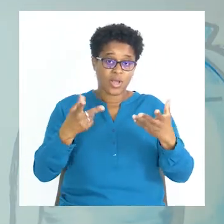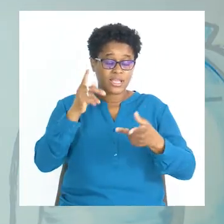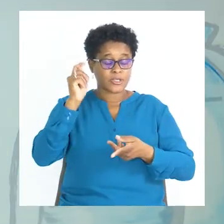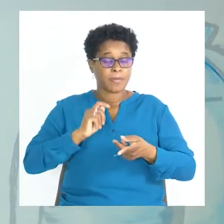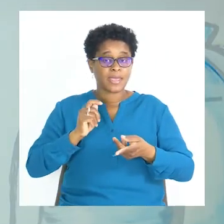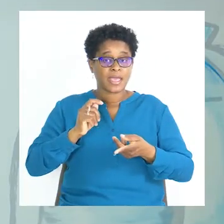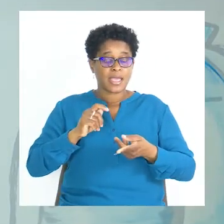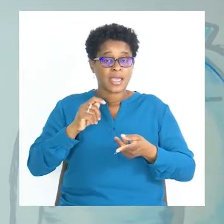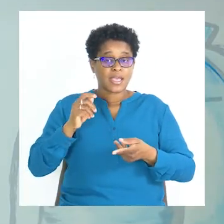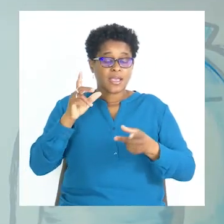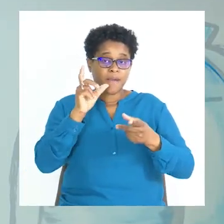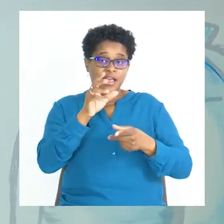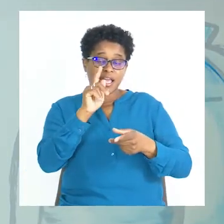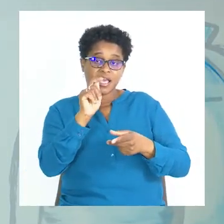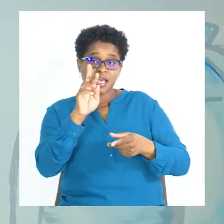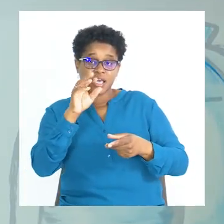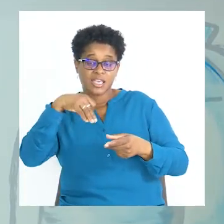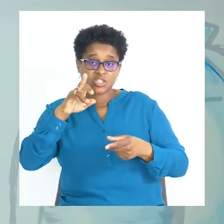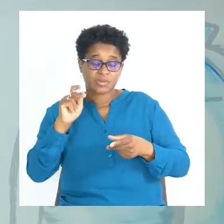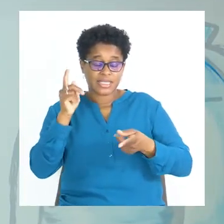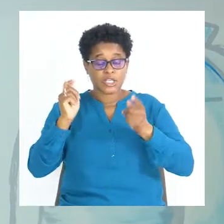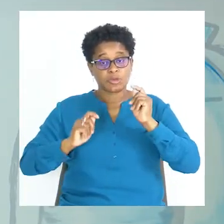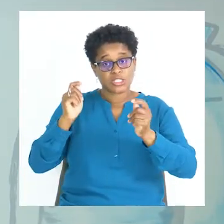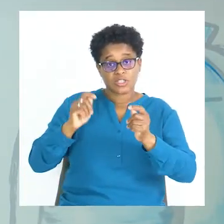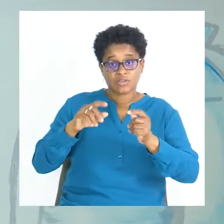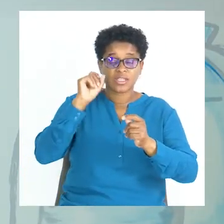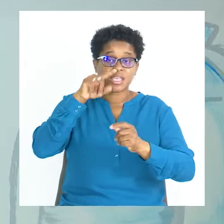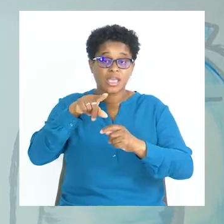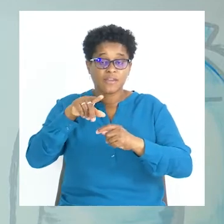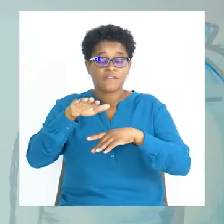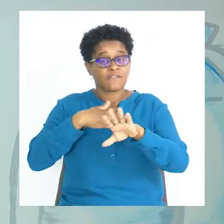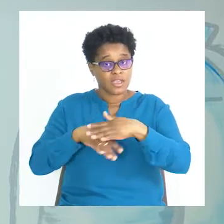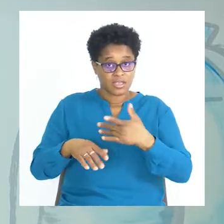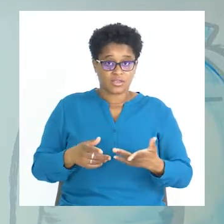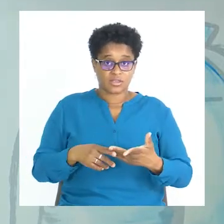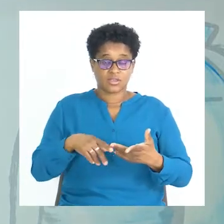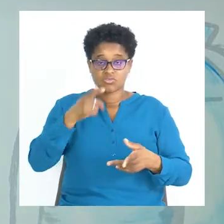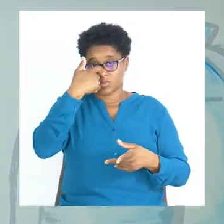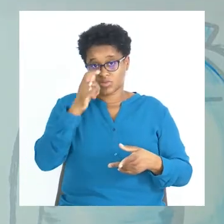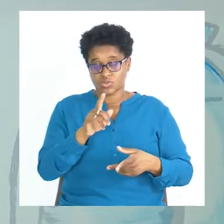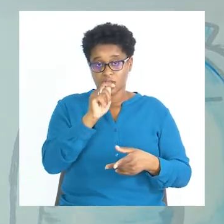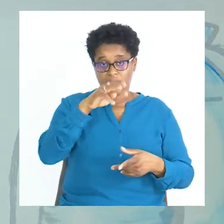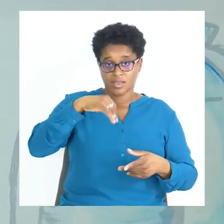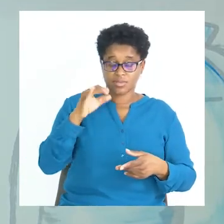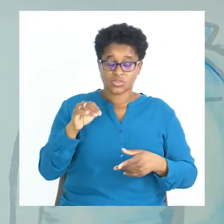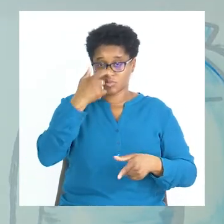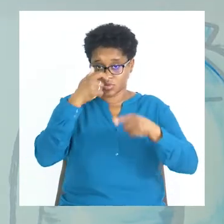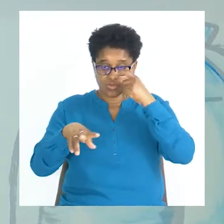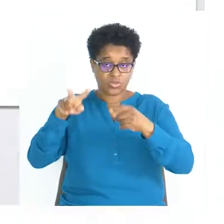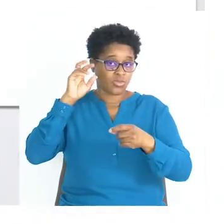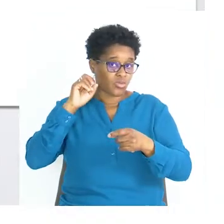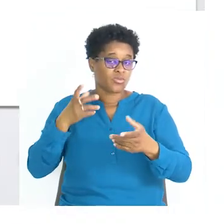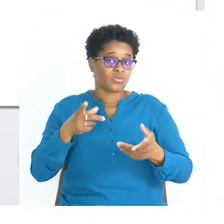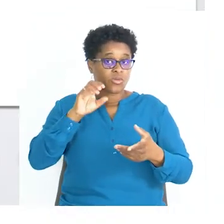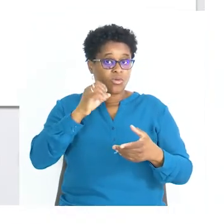Não te esqueças, a expressão expressiva é aquela que é própria de quem produz, ok? Do emissor ou então da locutária ou